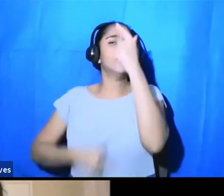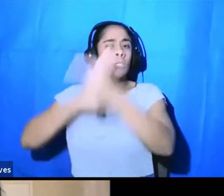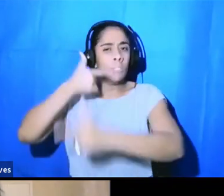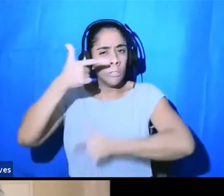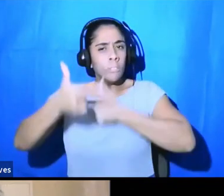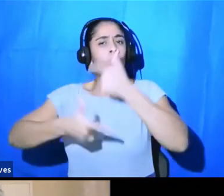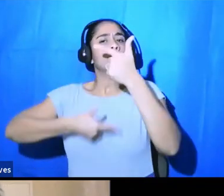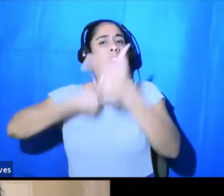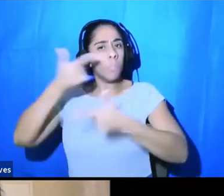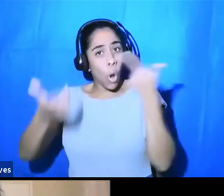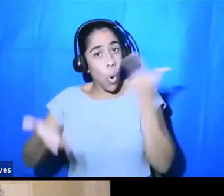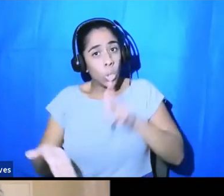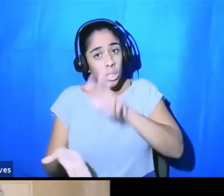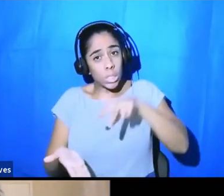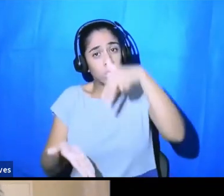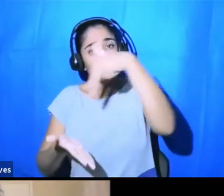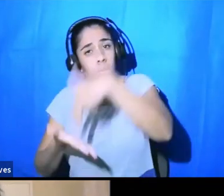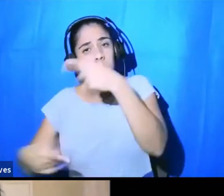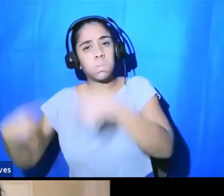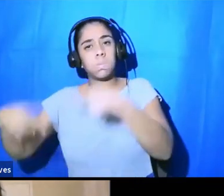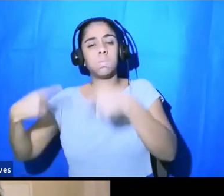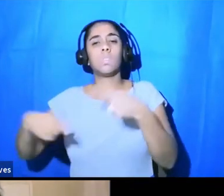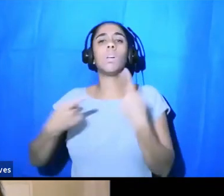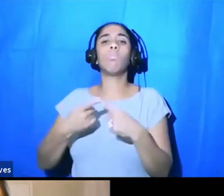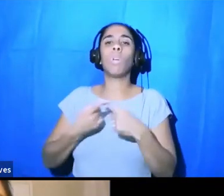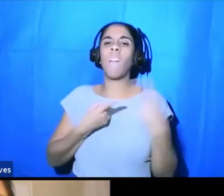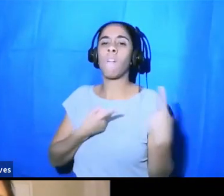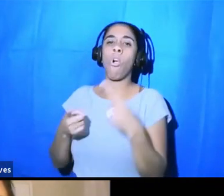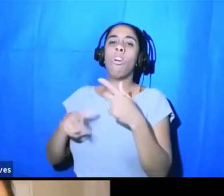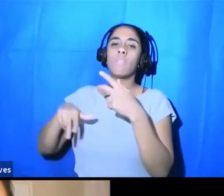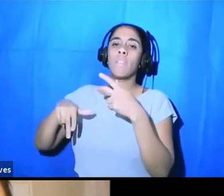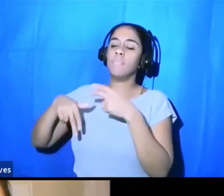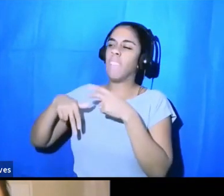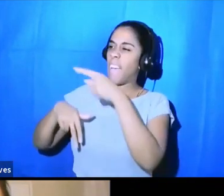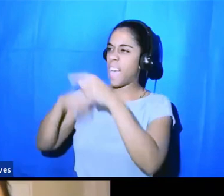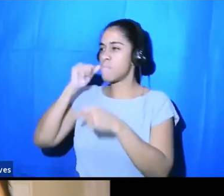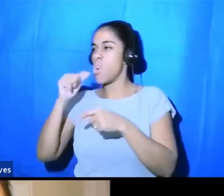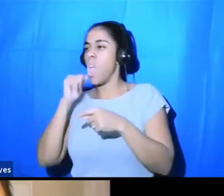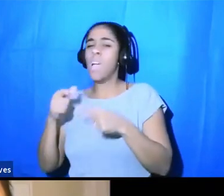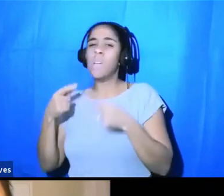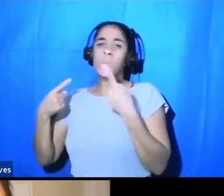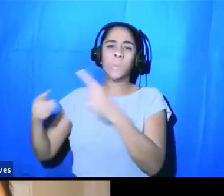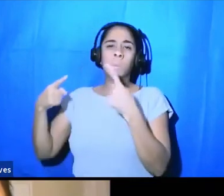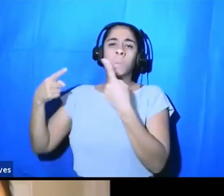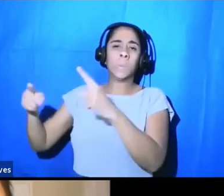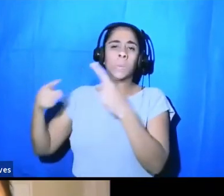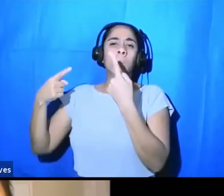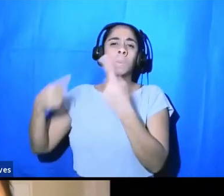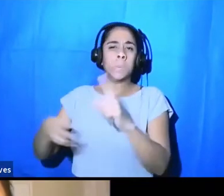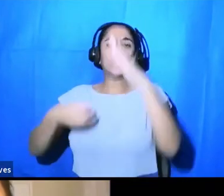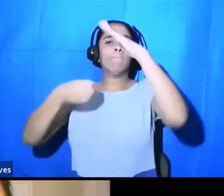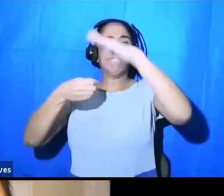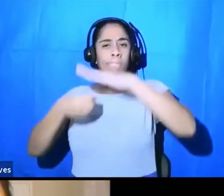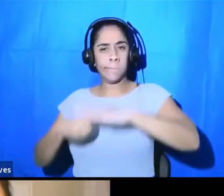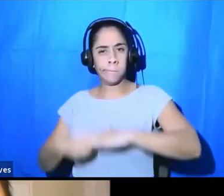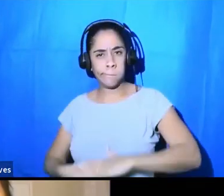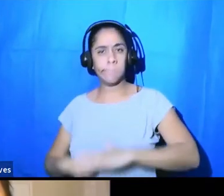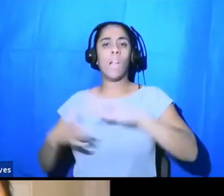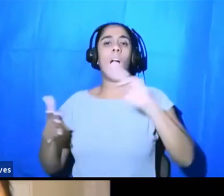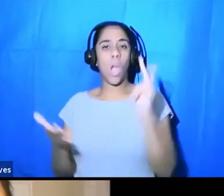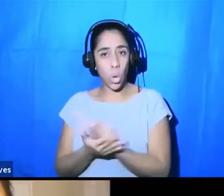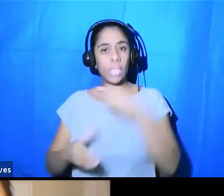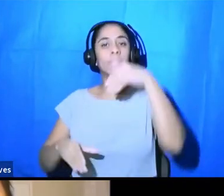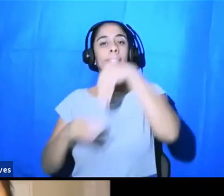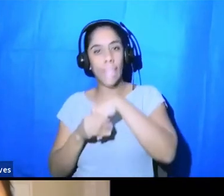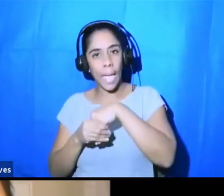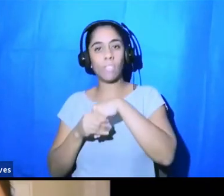na vida política, sofrendo violência política de gênero, e quando elas entram, elas ainda sofrem violência política de gênero lá dentro, né? Então, quando tem